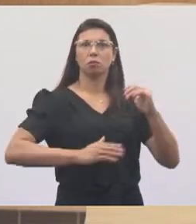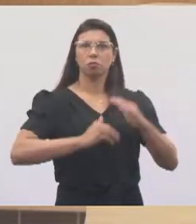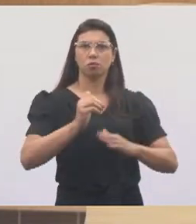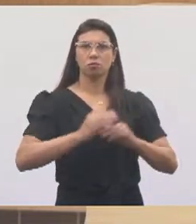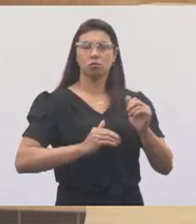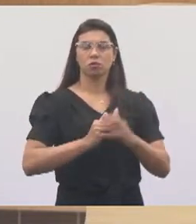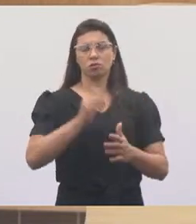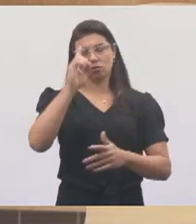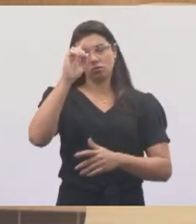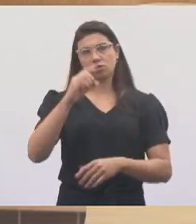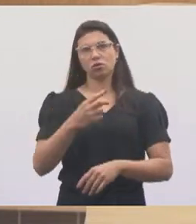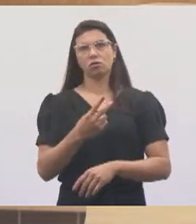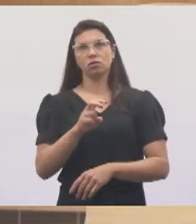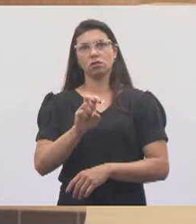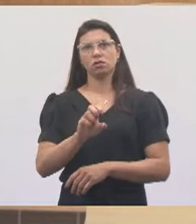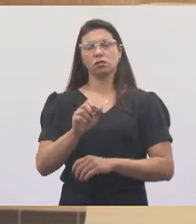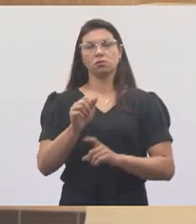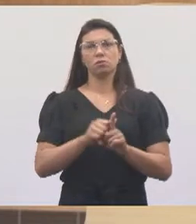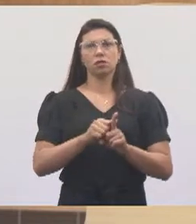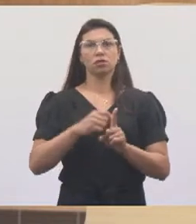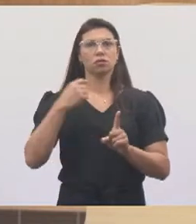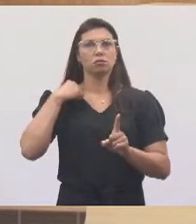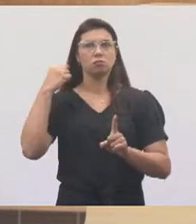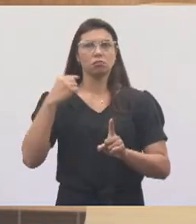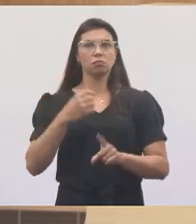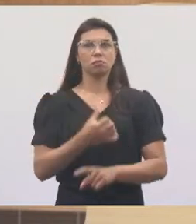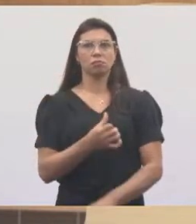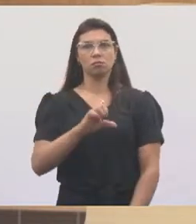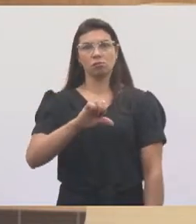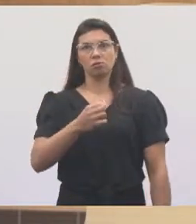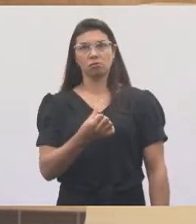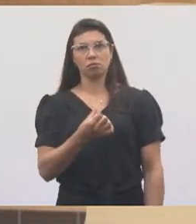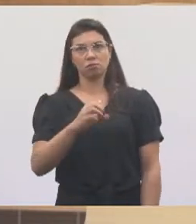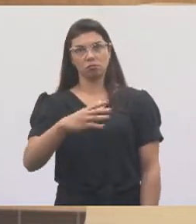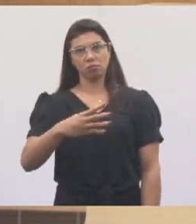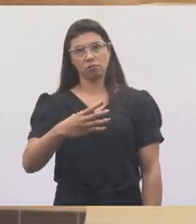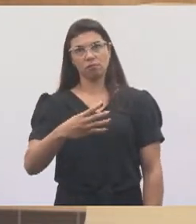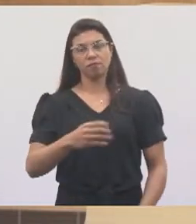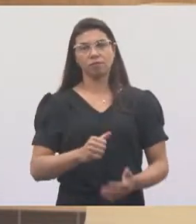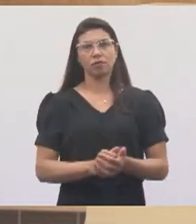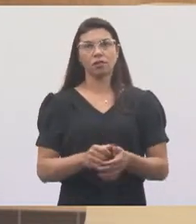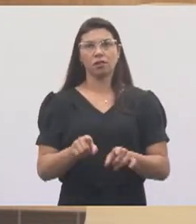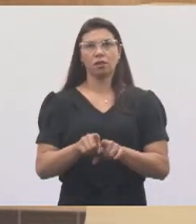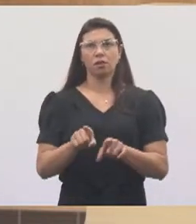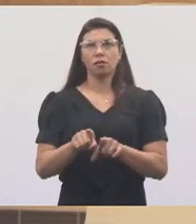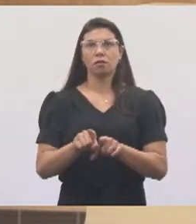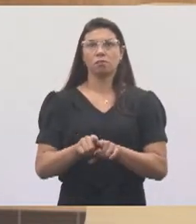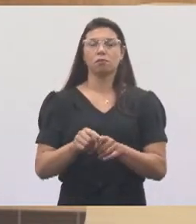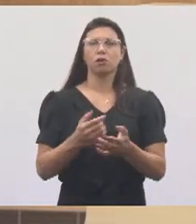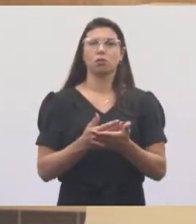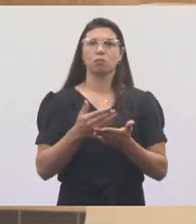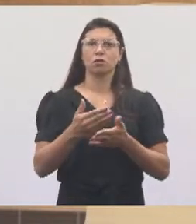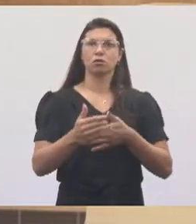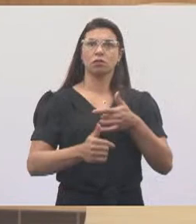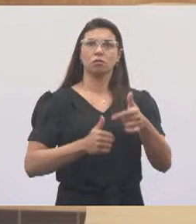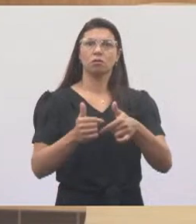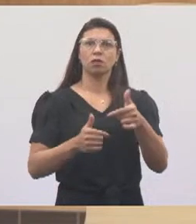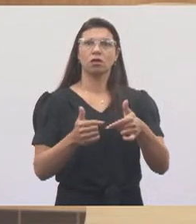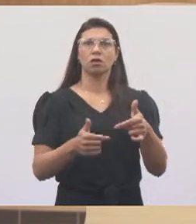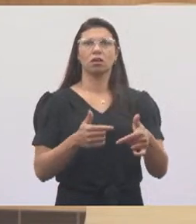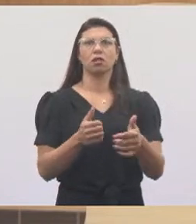25 de março de 1994. Foi designado para a Delegacia Seccional de Jacareí no dia 27 de março